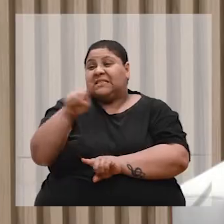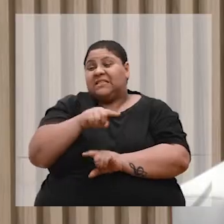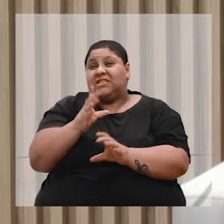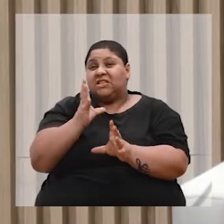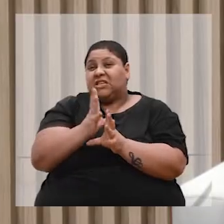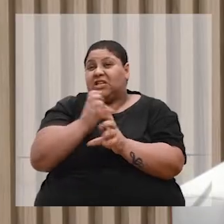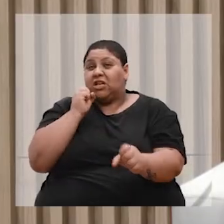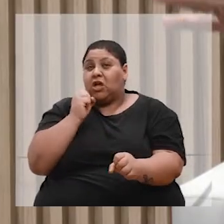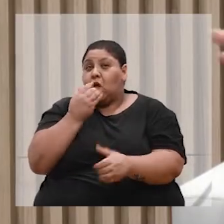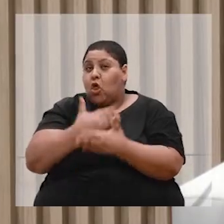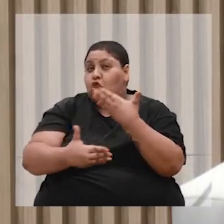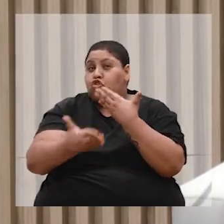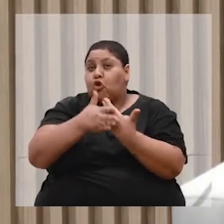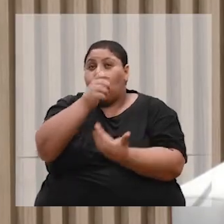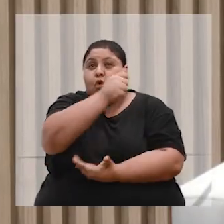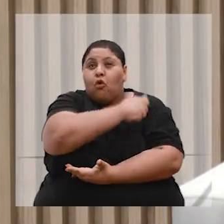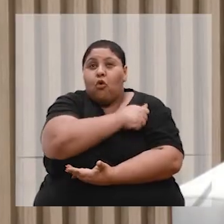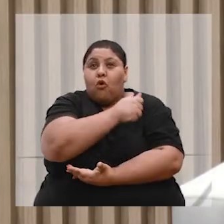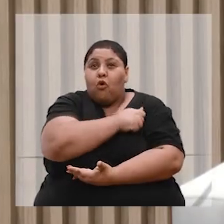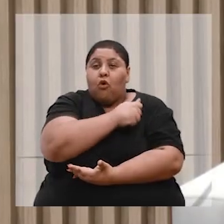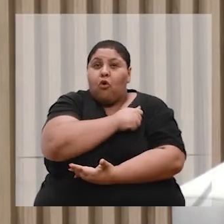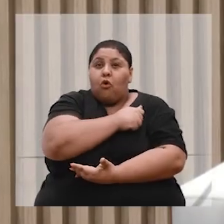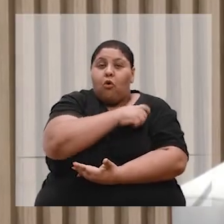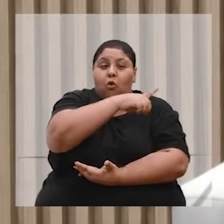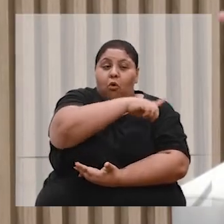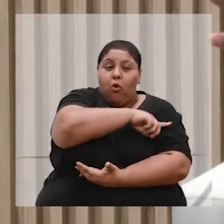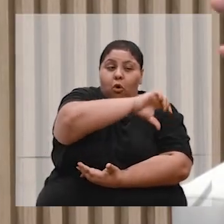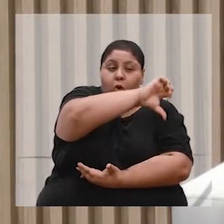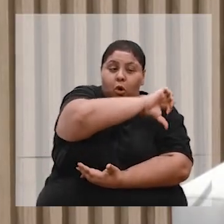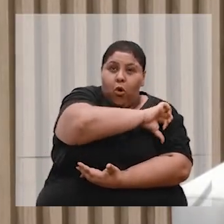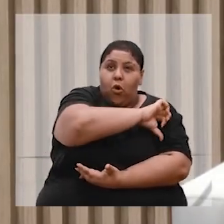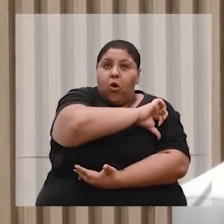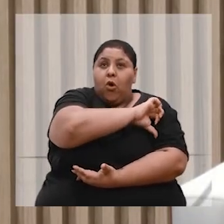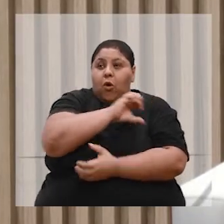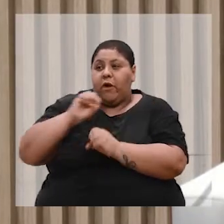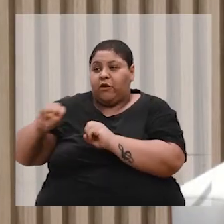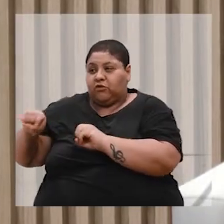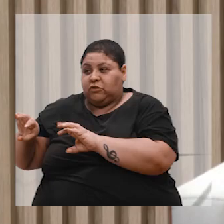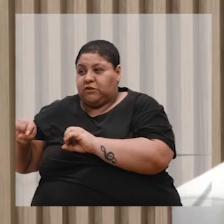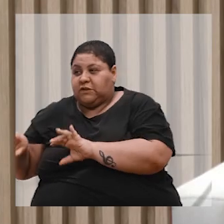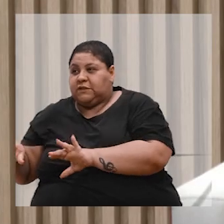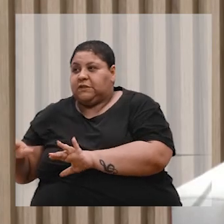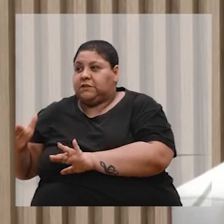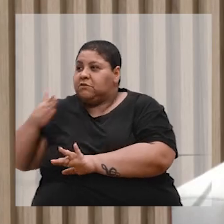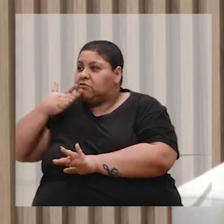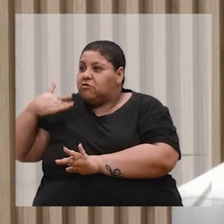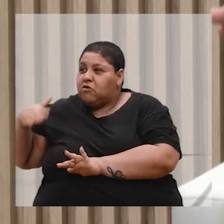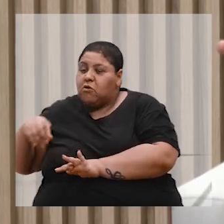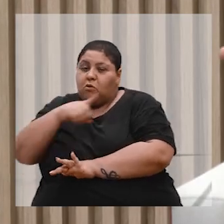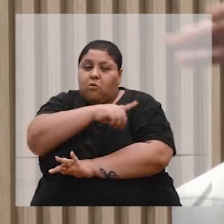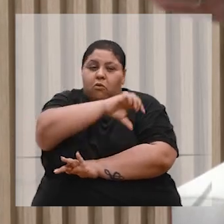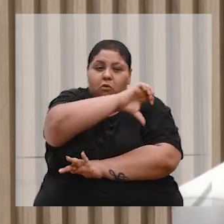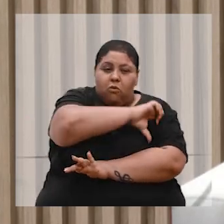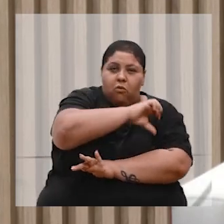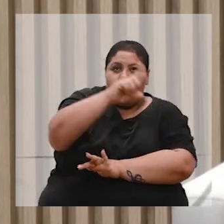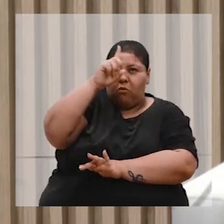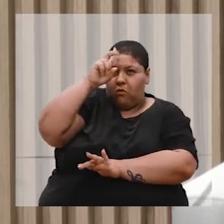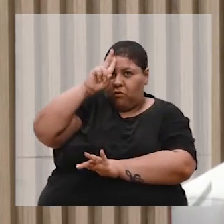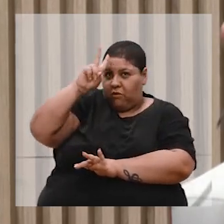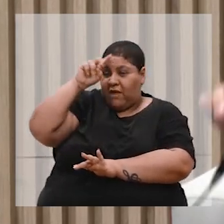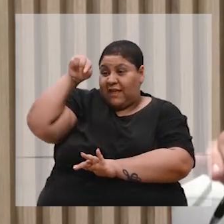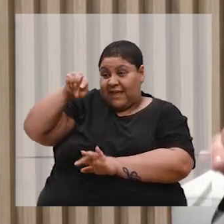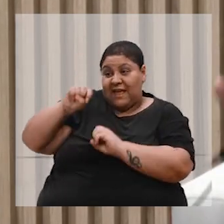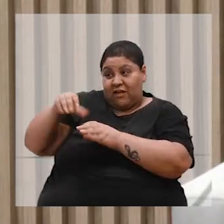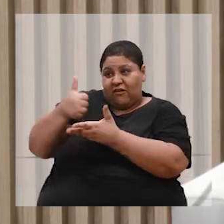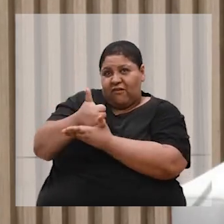gente contabilizar todos os estudantes, desde ensino fundamental, desde educação infantil, ensino fundamental, ensino médio, né, que é a